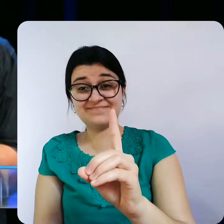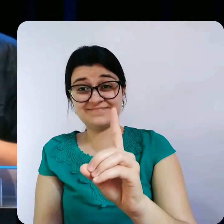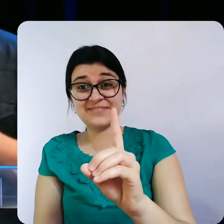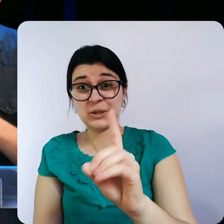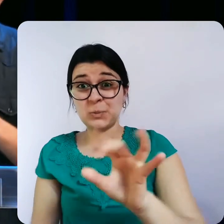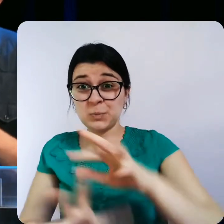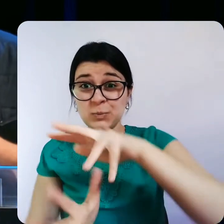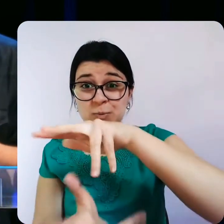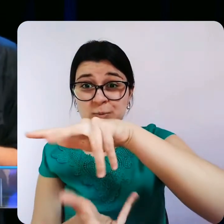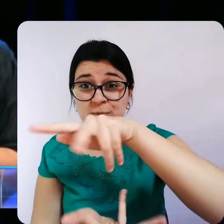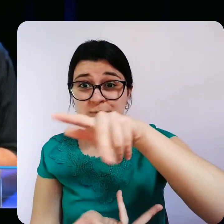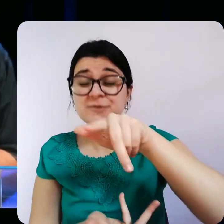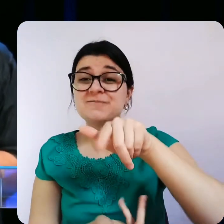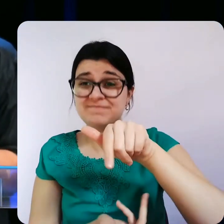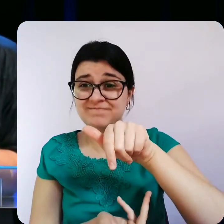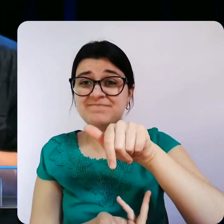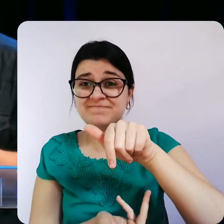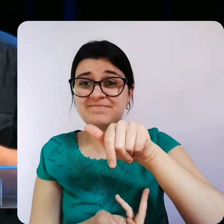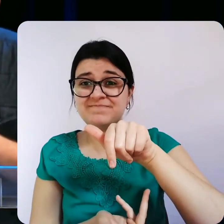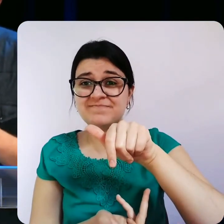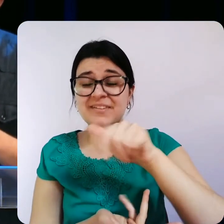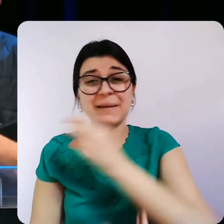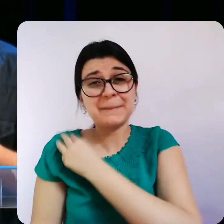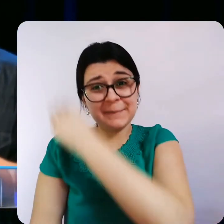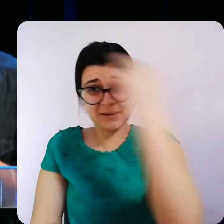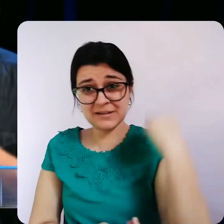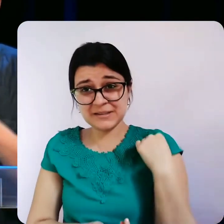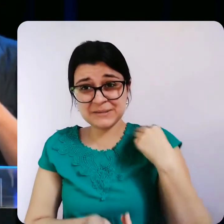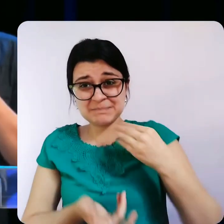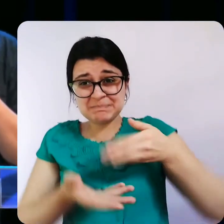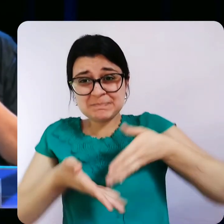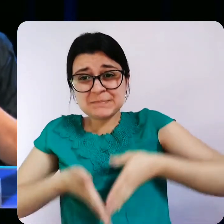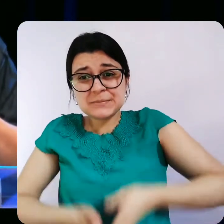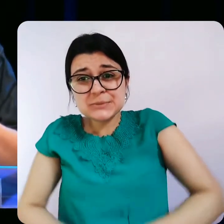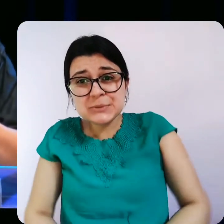próprio filho, e o filho nascido de mulher, para nos